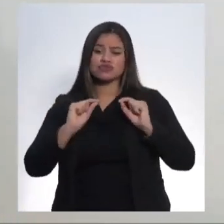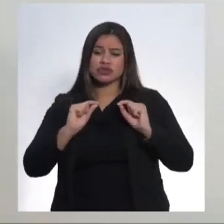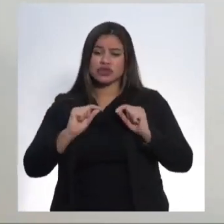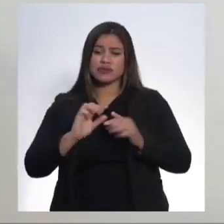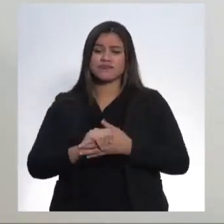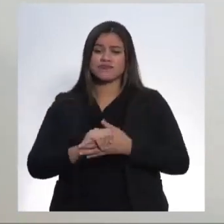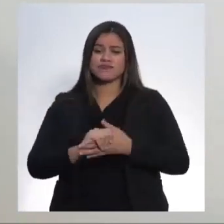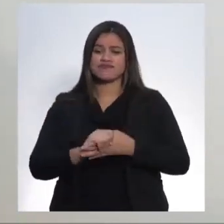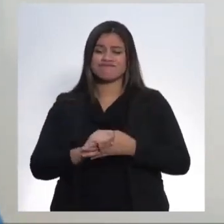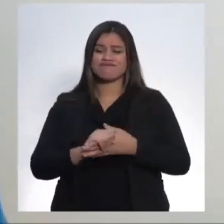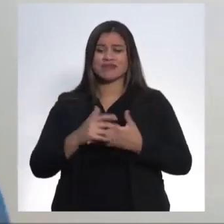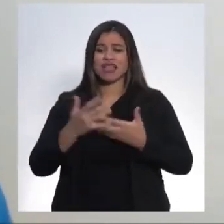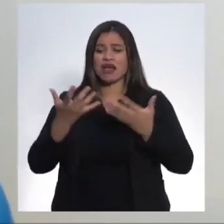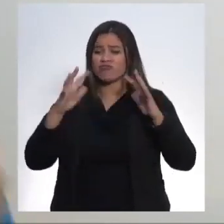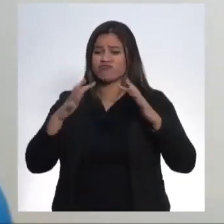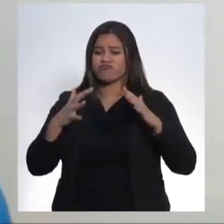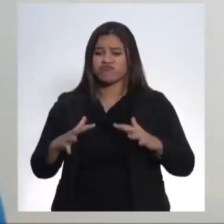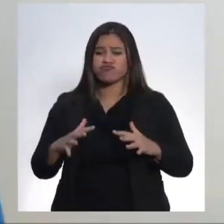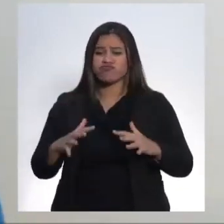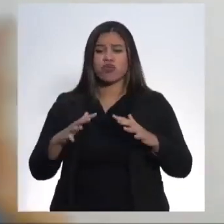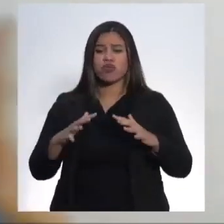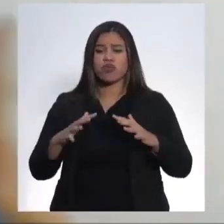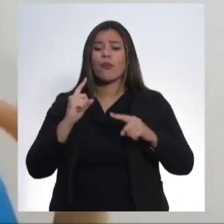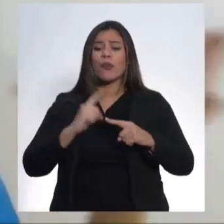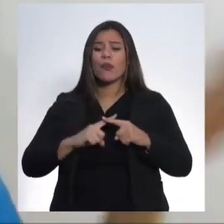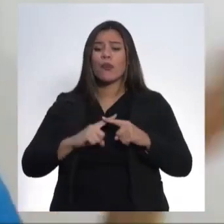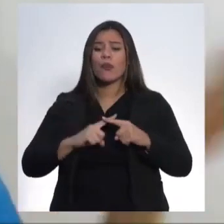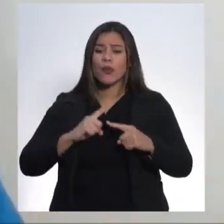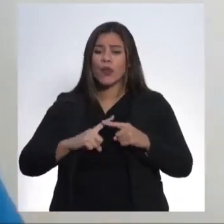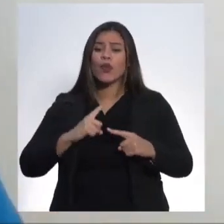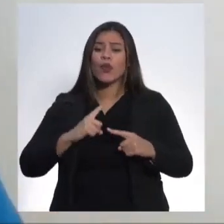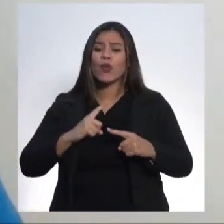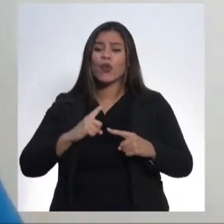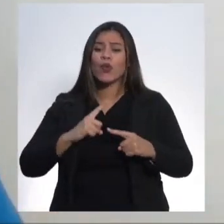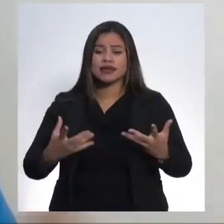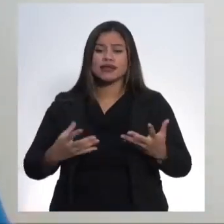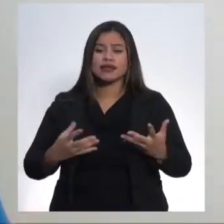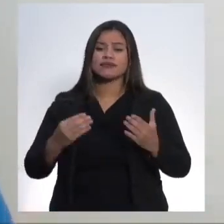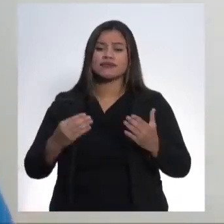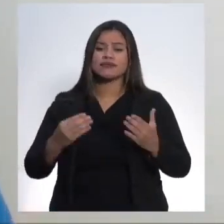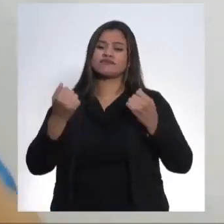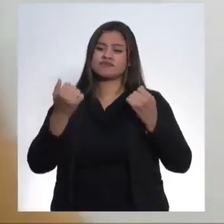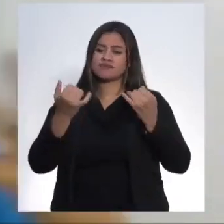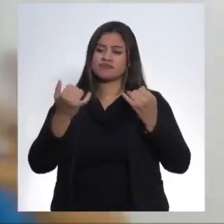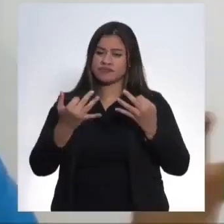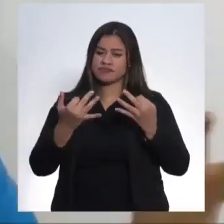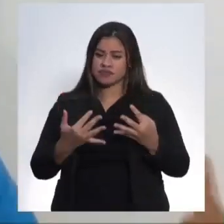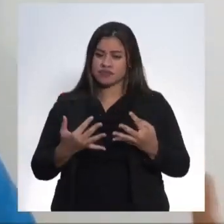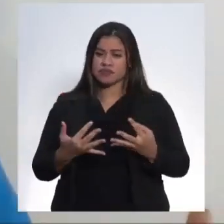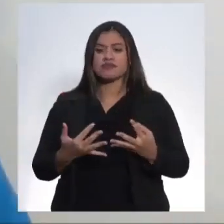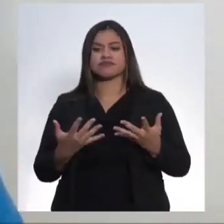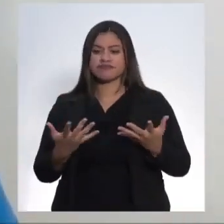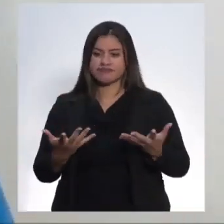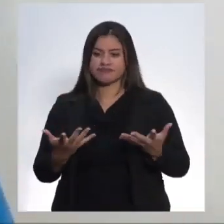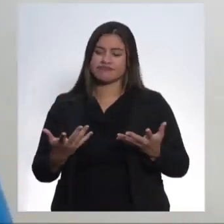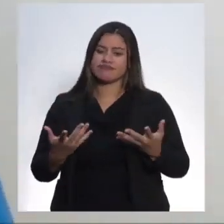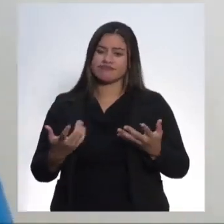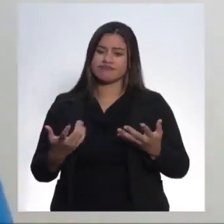essa pessoa desmotivada e coloca ali uma barreira que impede de progredir. Tem muitas variáveis que a gente